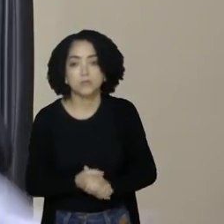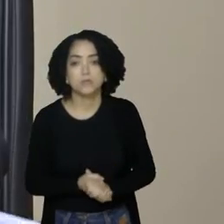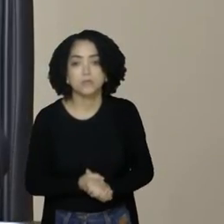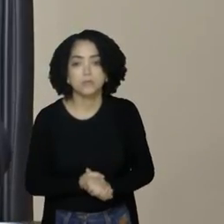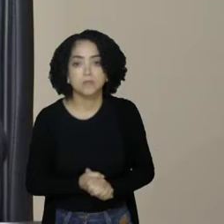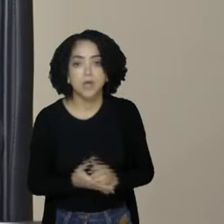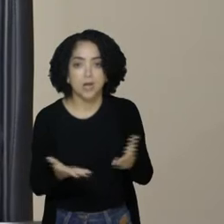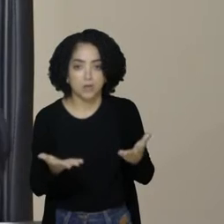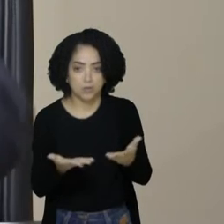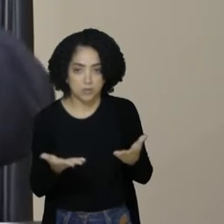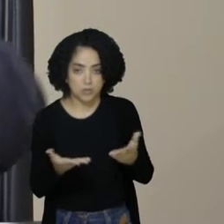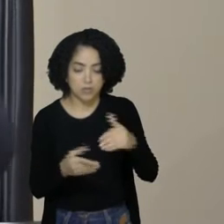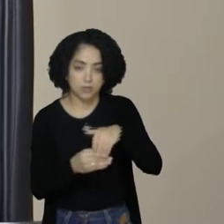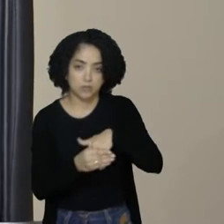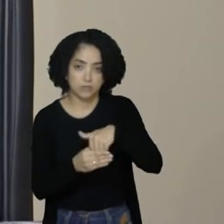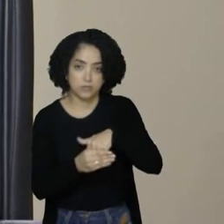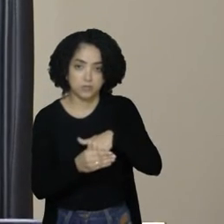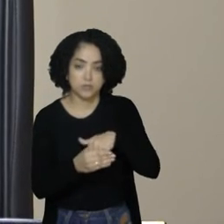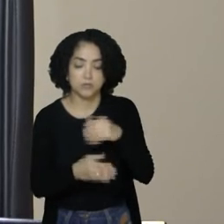discutir.